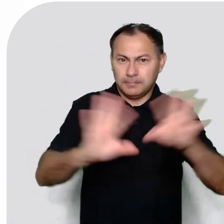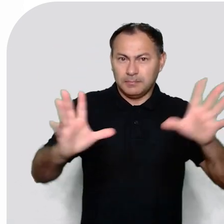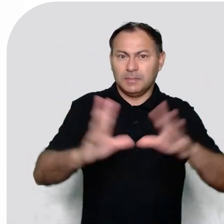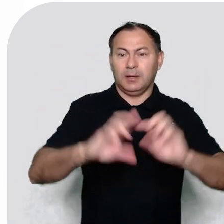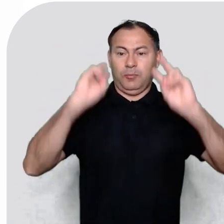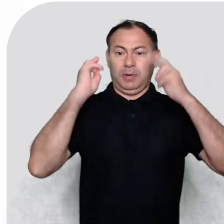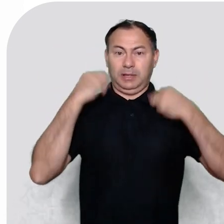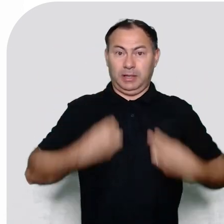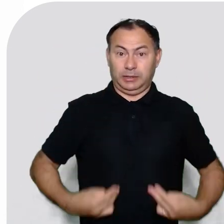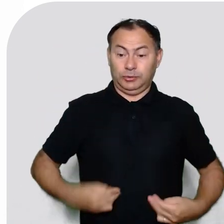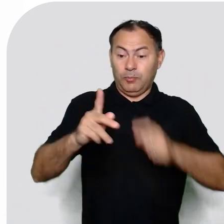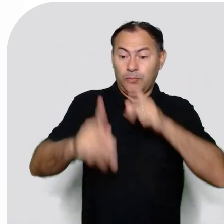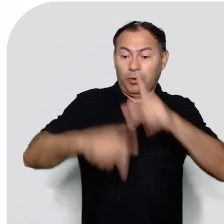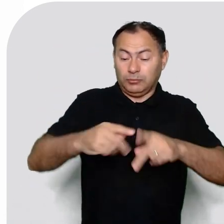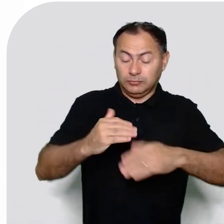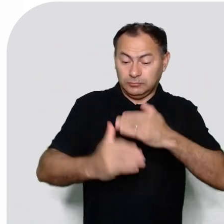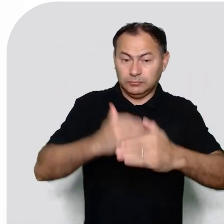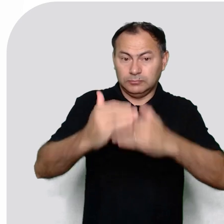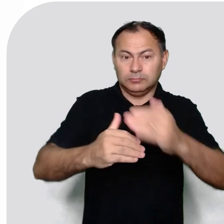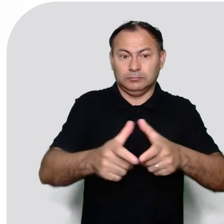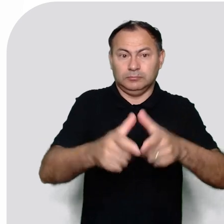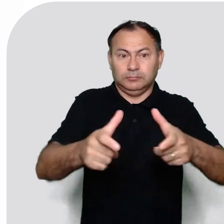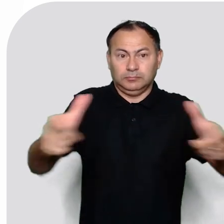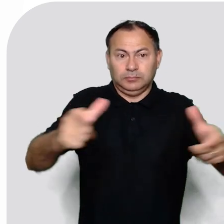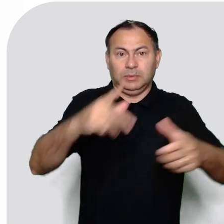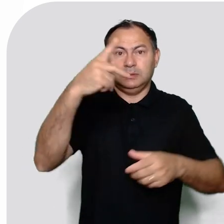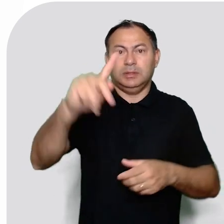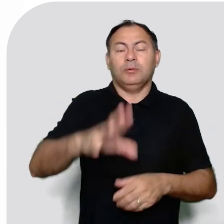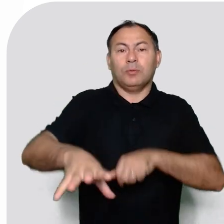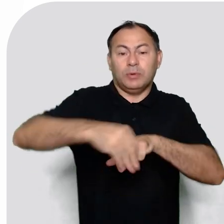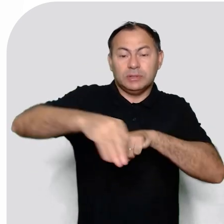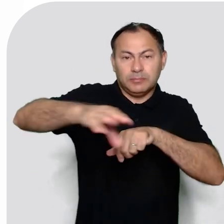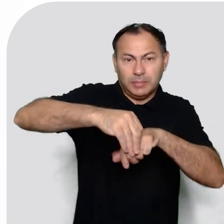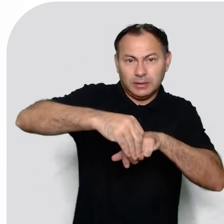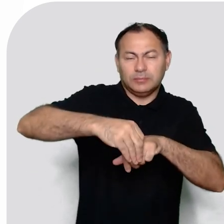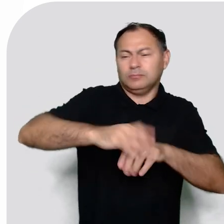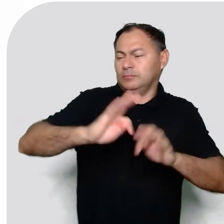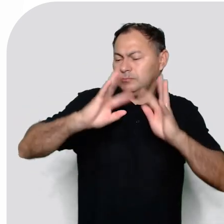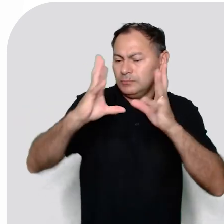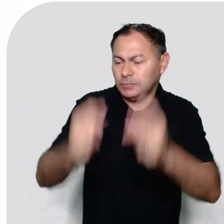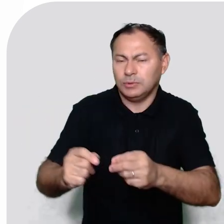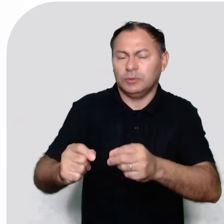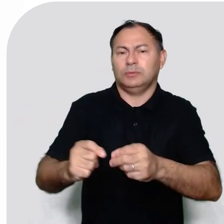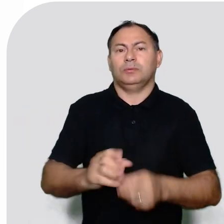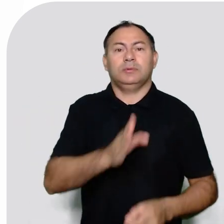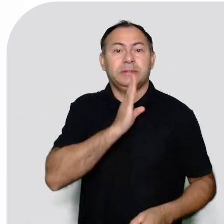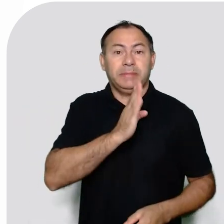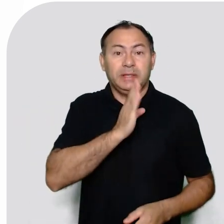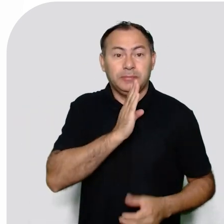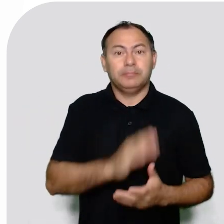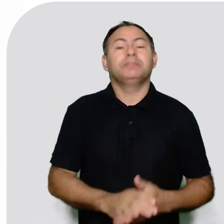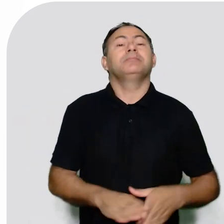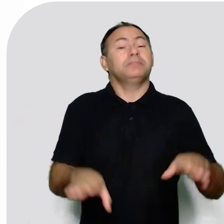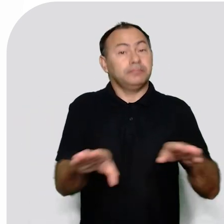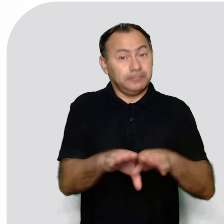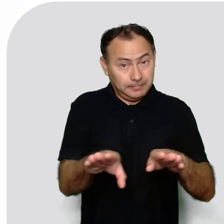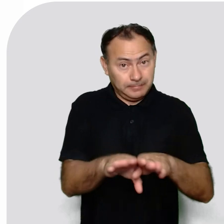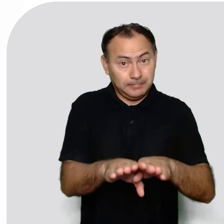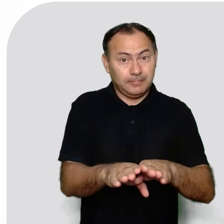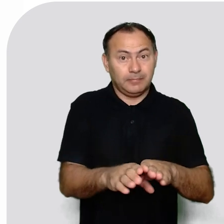à humanidade progredir e aumentar o seu conhecimento em todos os domínios. Além